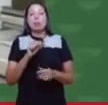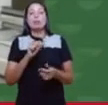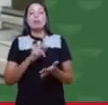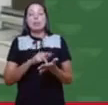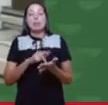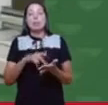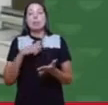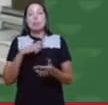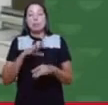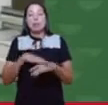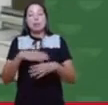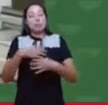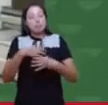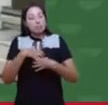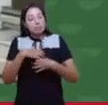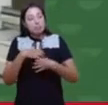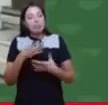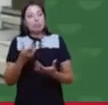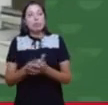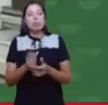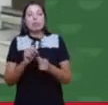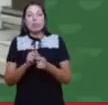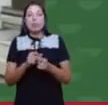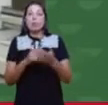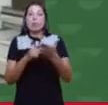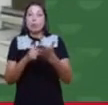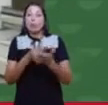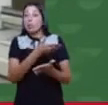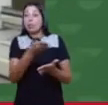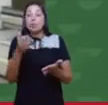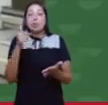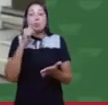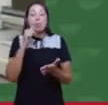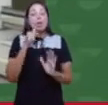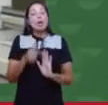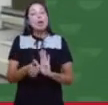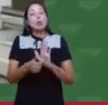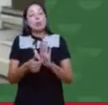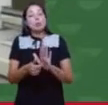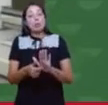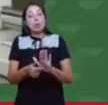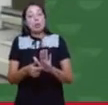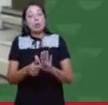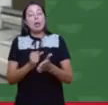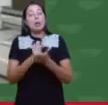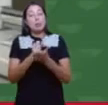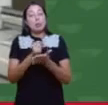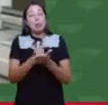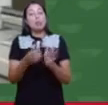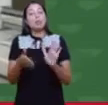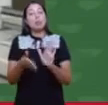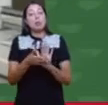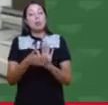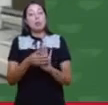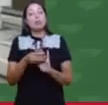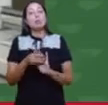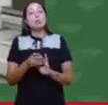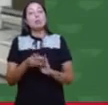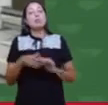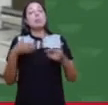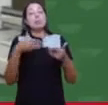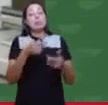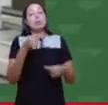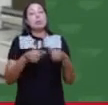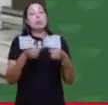já tem mais sensibilidade para isso. E fazer um chamado às mulheres, né, para nos ajudar a apoiar essa proposta e para participar